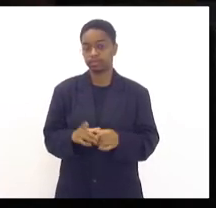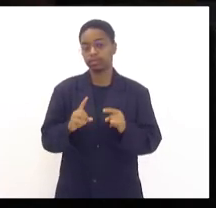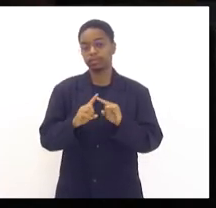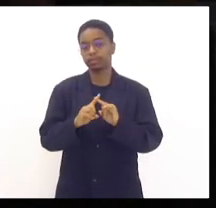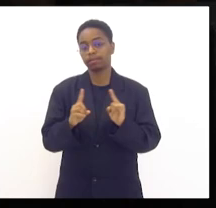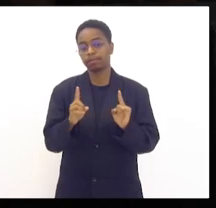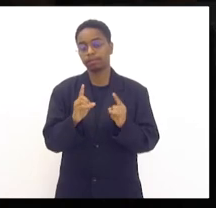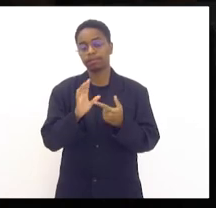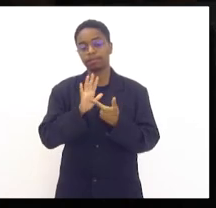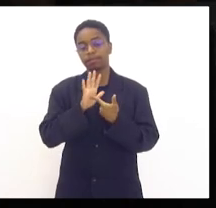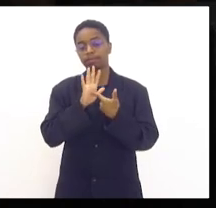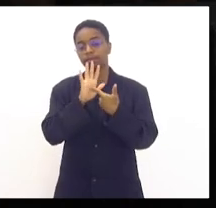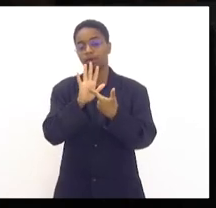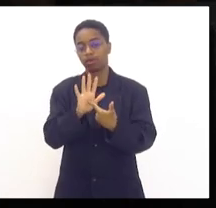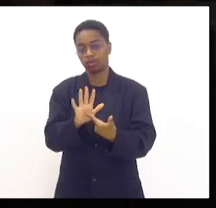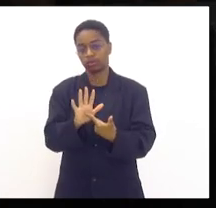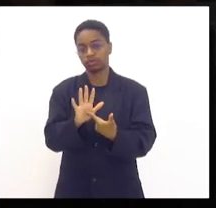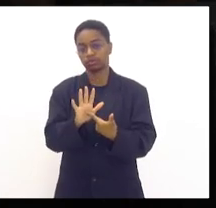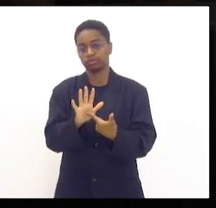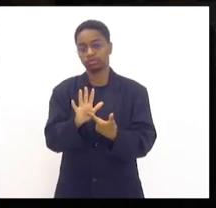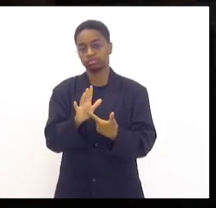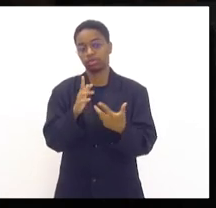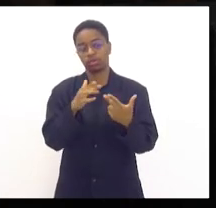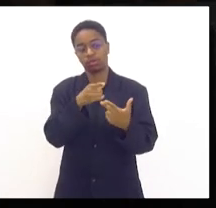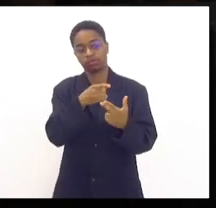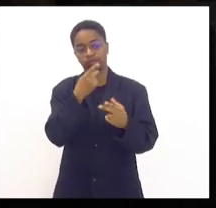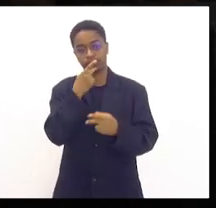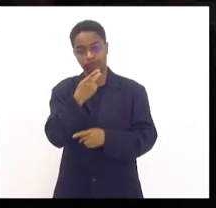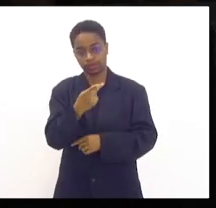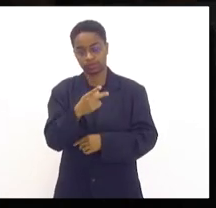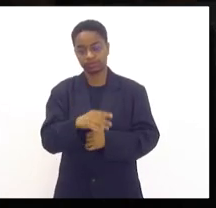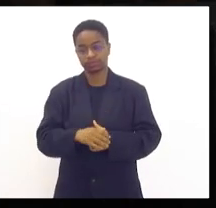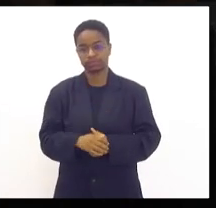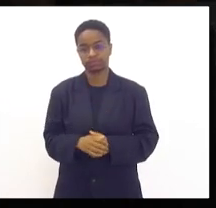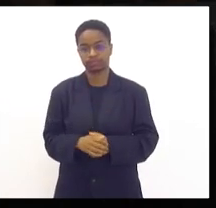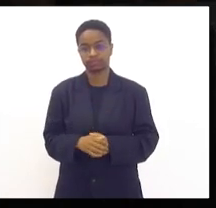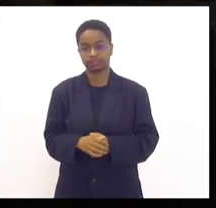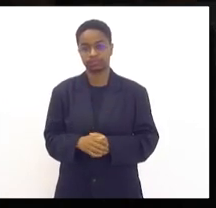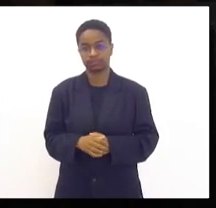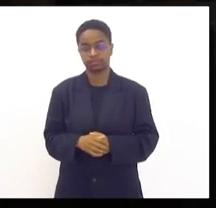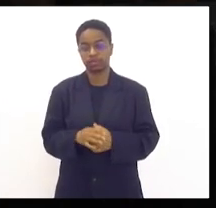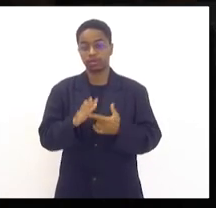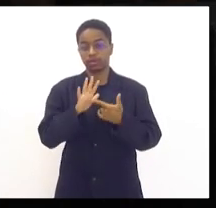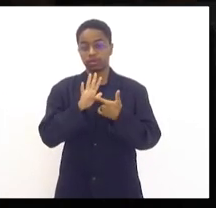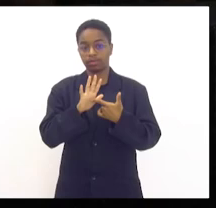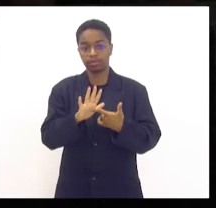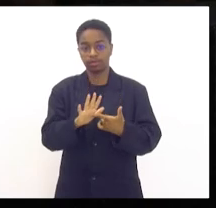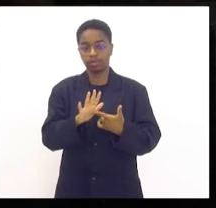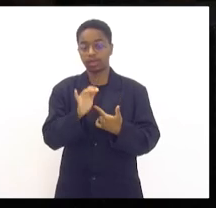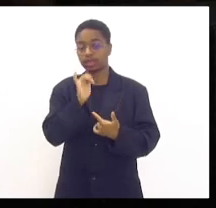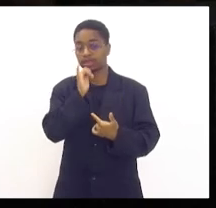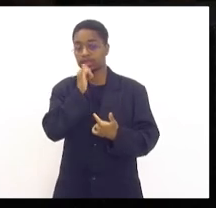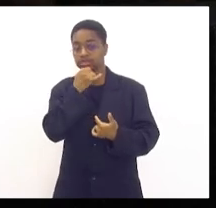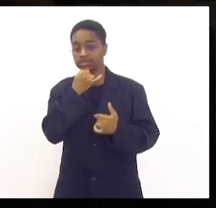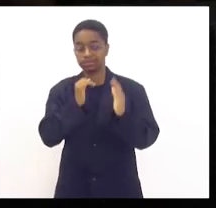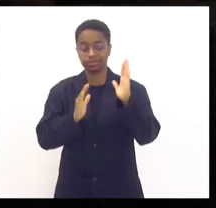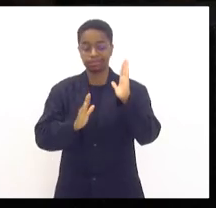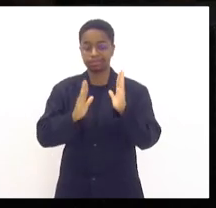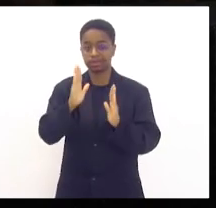revela, como a senhora bem aqui o disse, a tristeza do momento que a gente